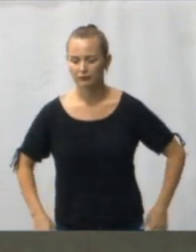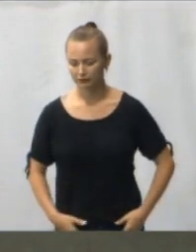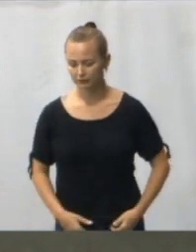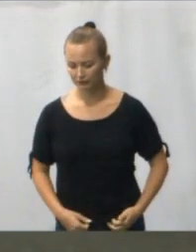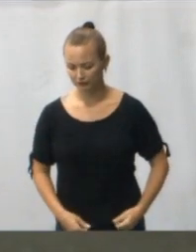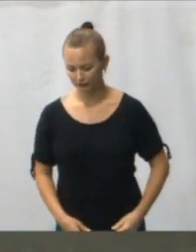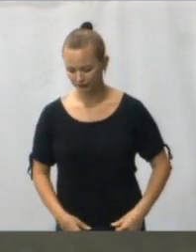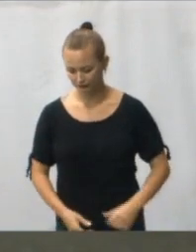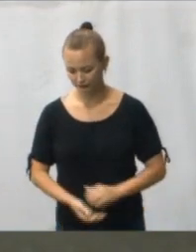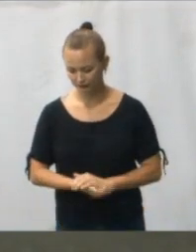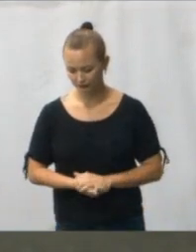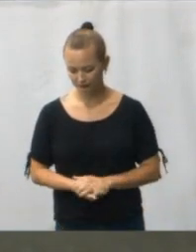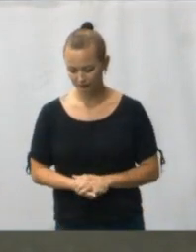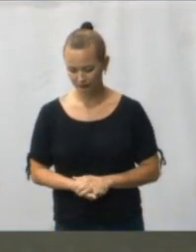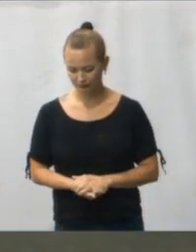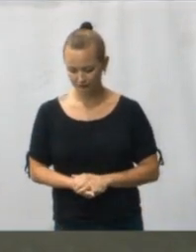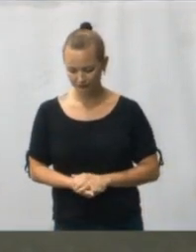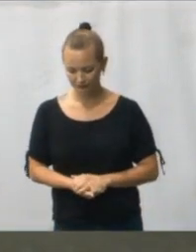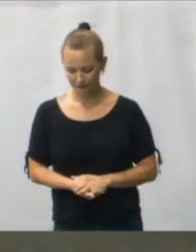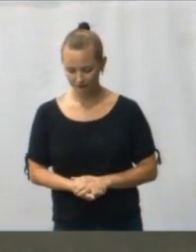Agora sim.